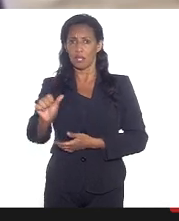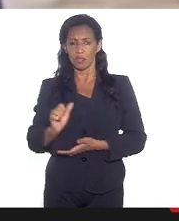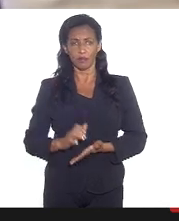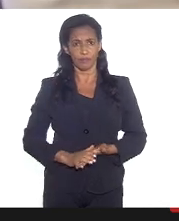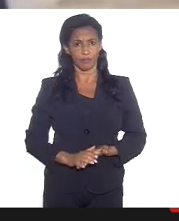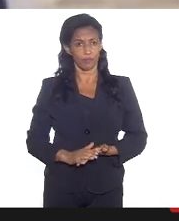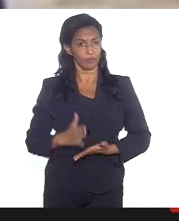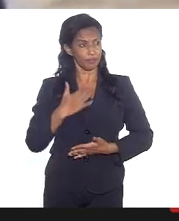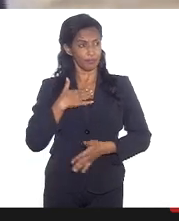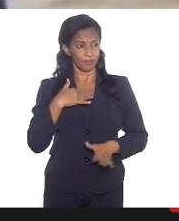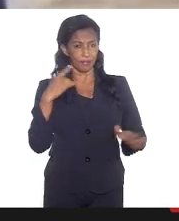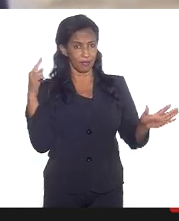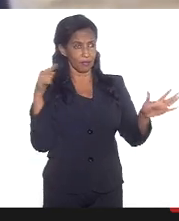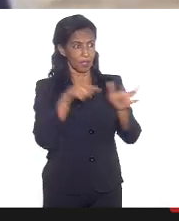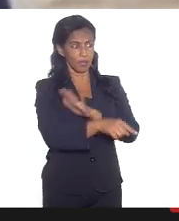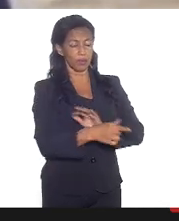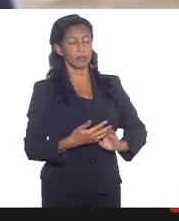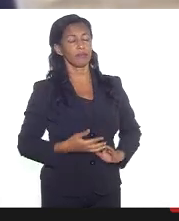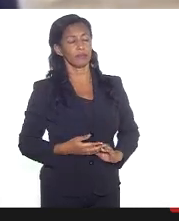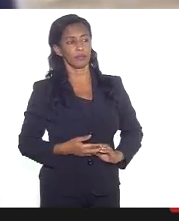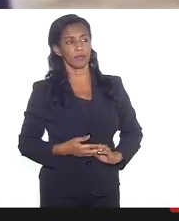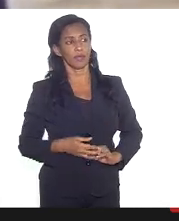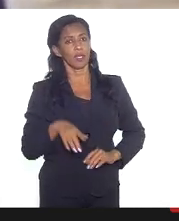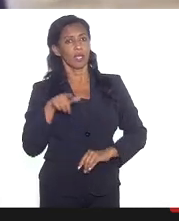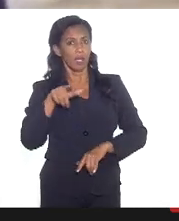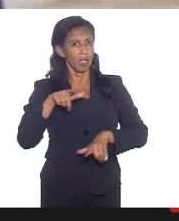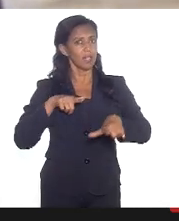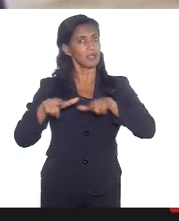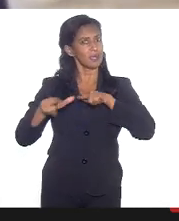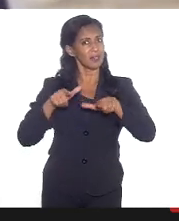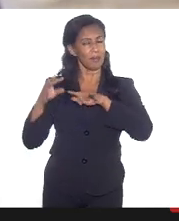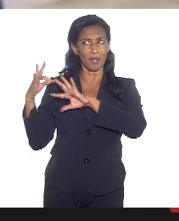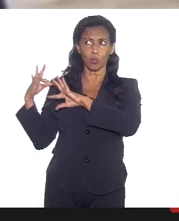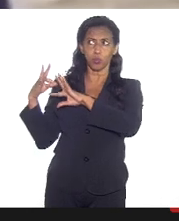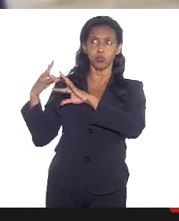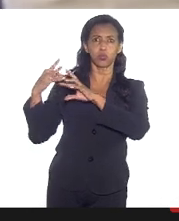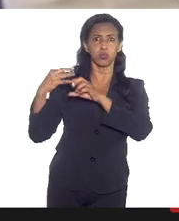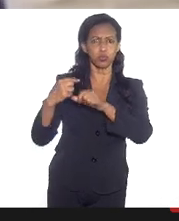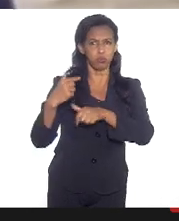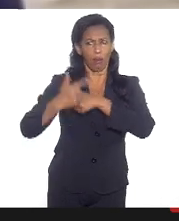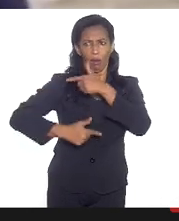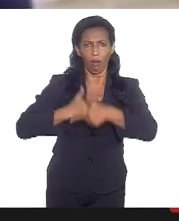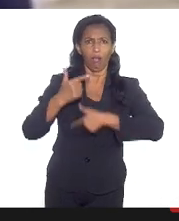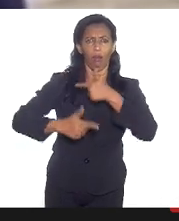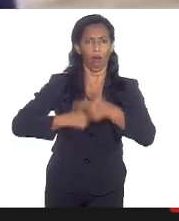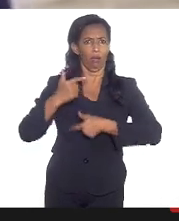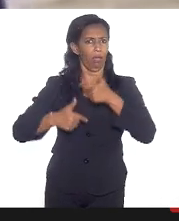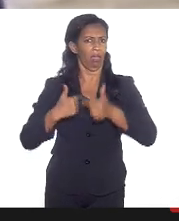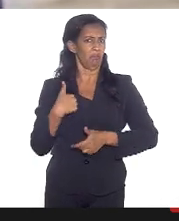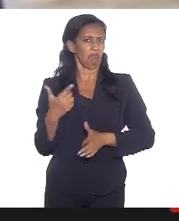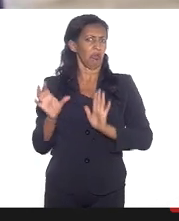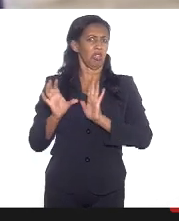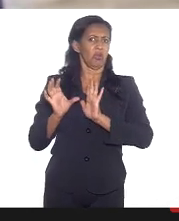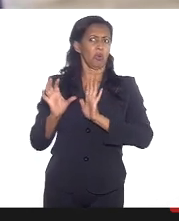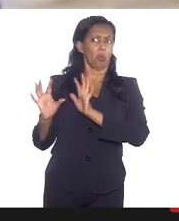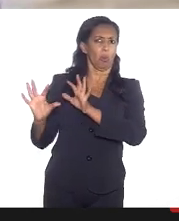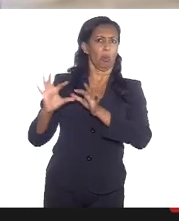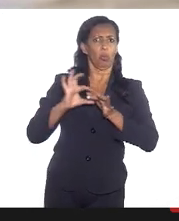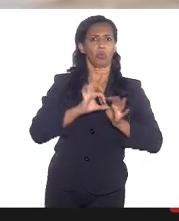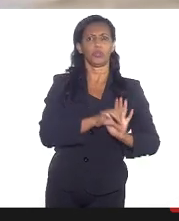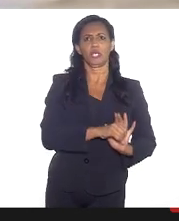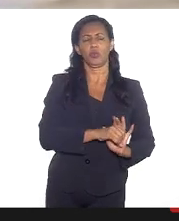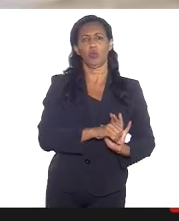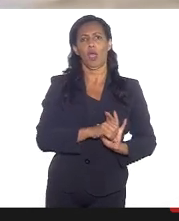a minha pergunta é, esse trabalho todo que nós estamos tendo aqui, eu não estou querendo conceituar como trabalho, né?